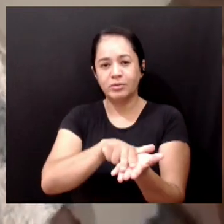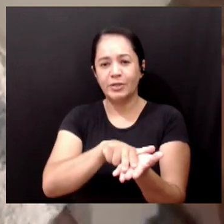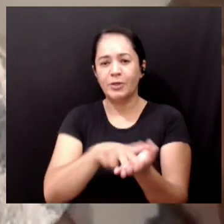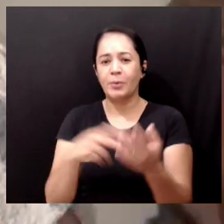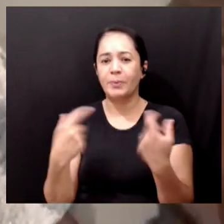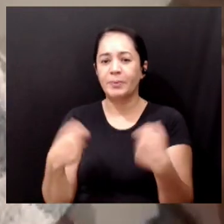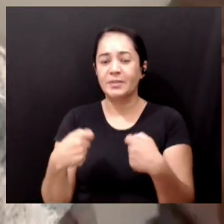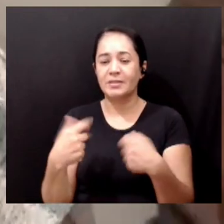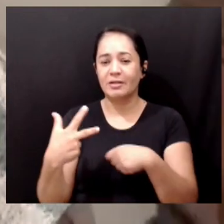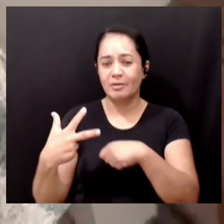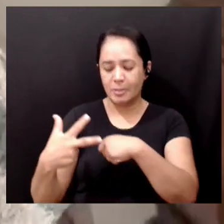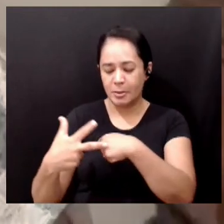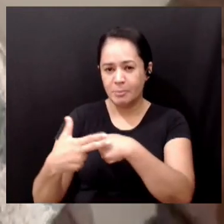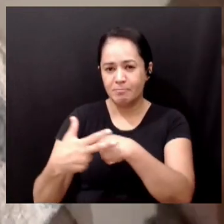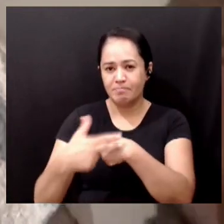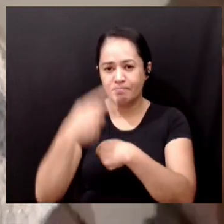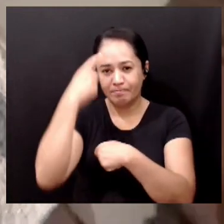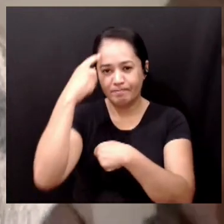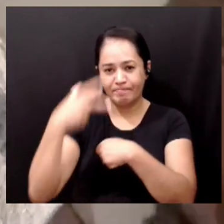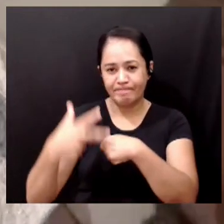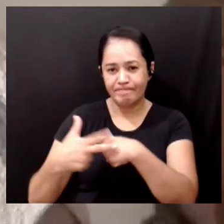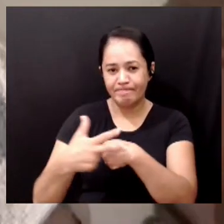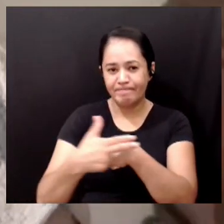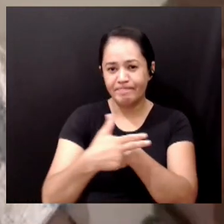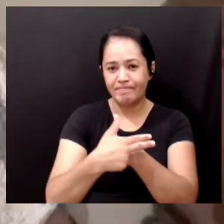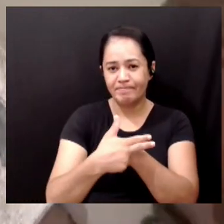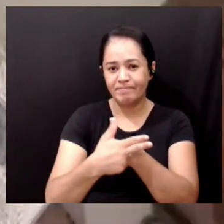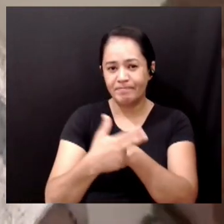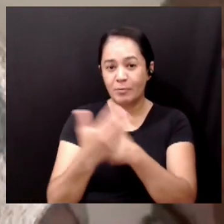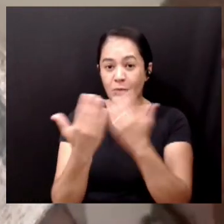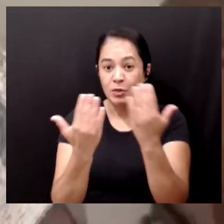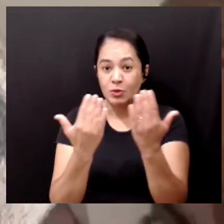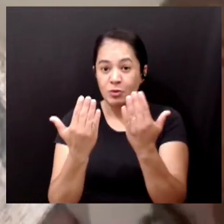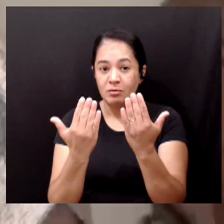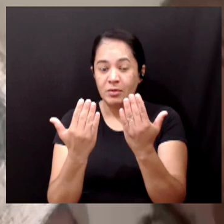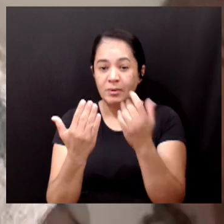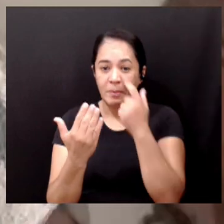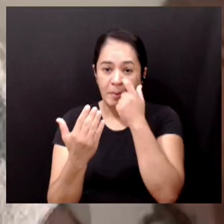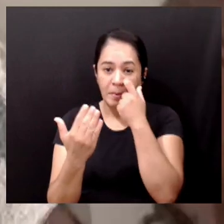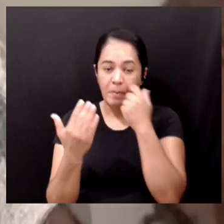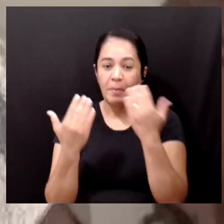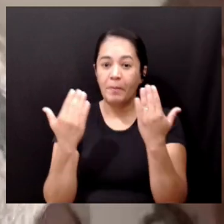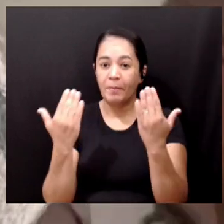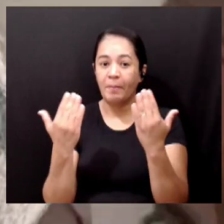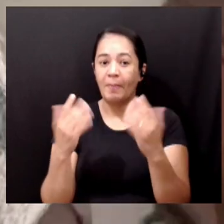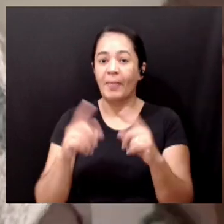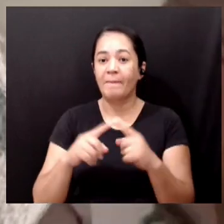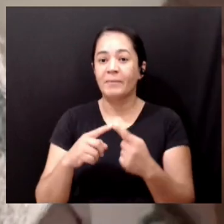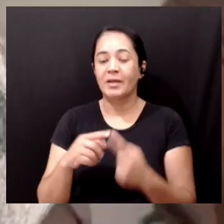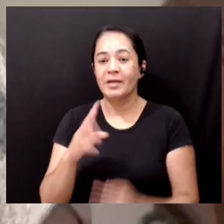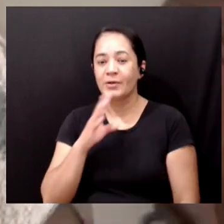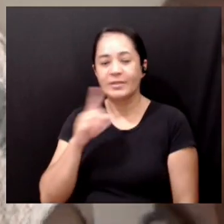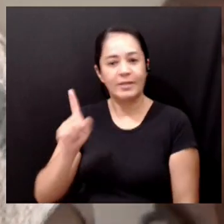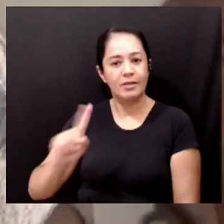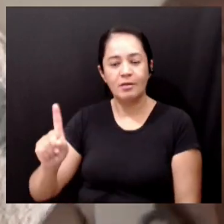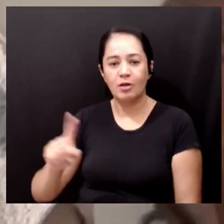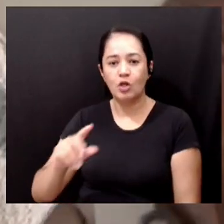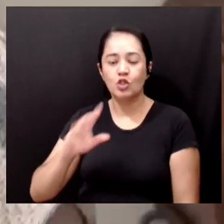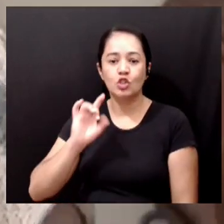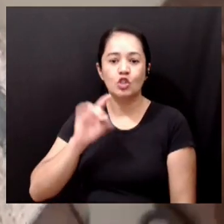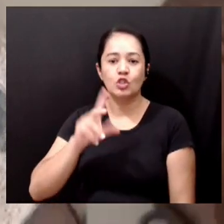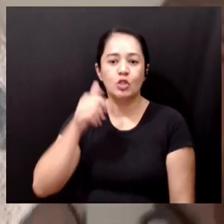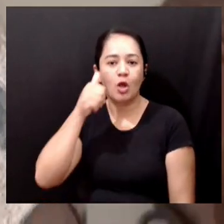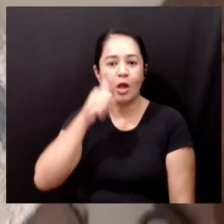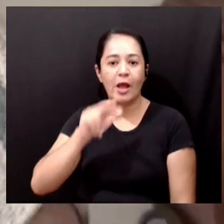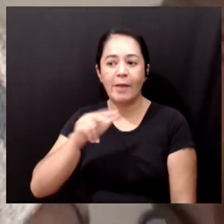uma suspeita de tumor no cérebro. E eu não conhecia o Guilherme. Eu conheci a irmã dele, a Vanessa. E ela um dia foi me visitar no